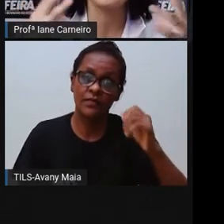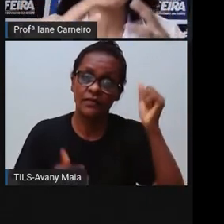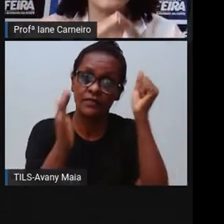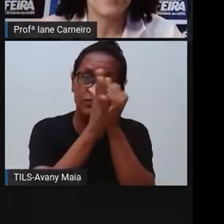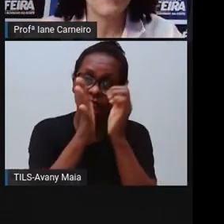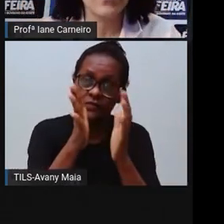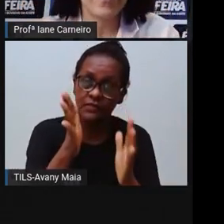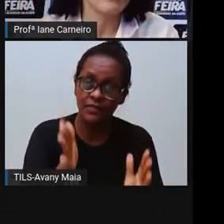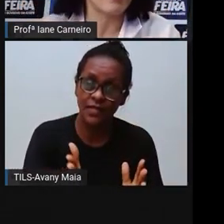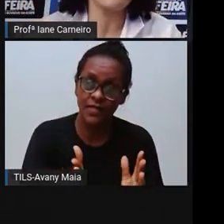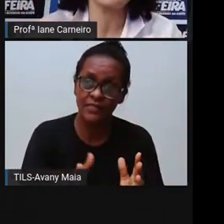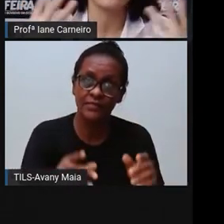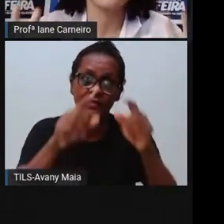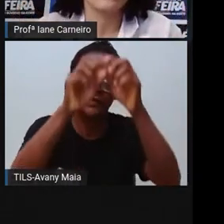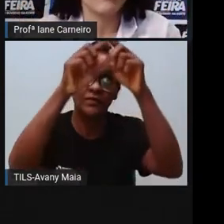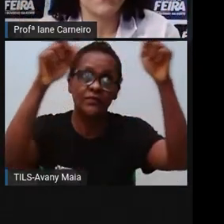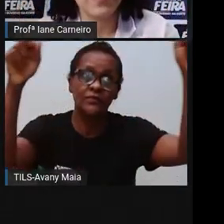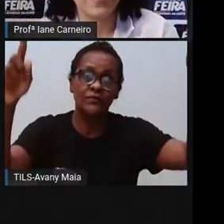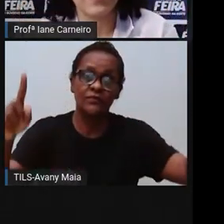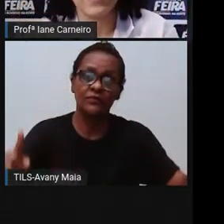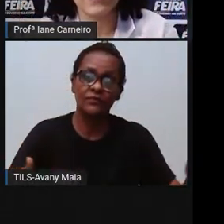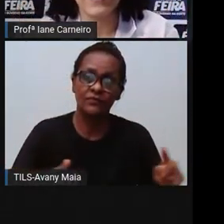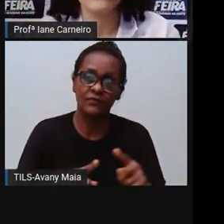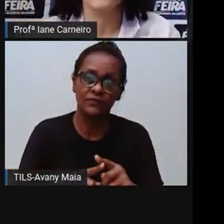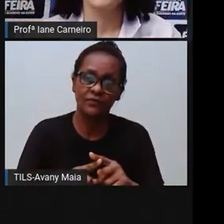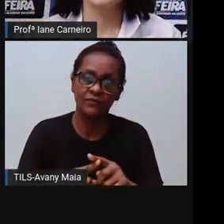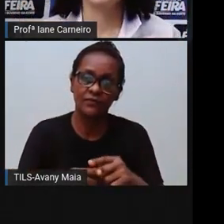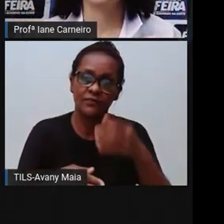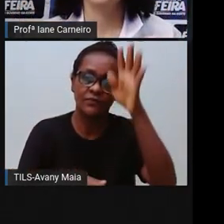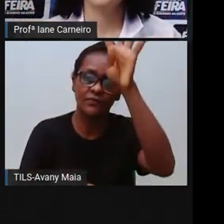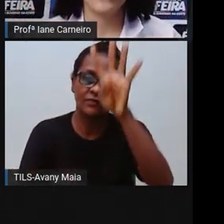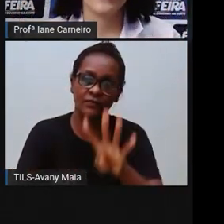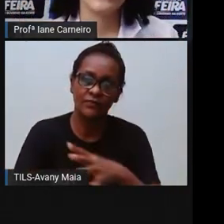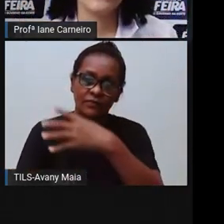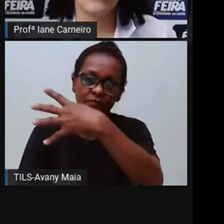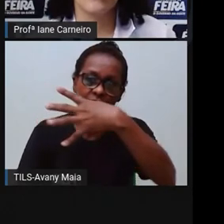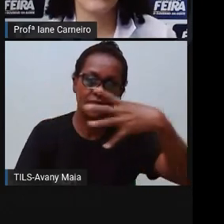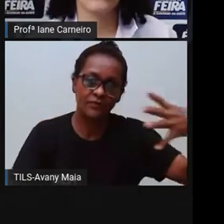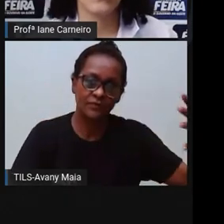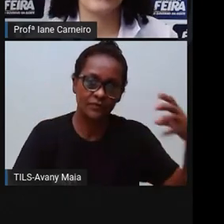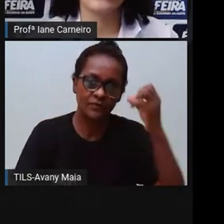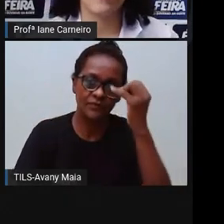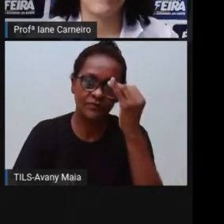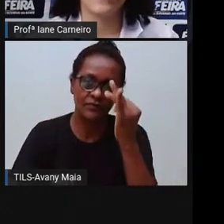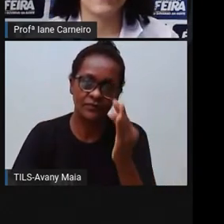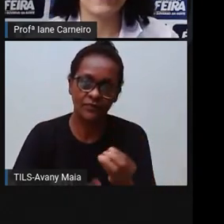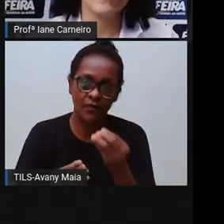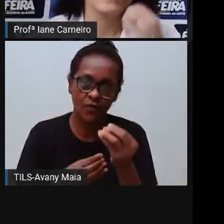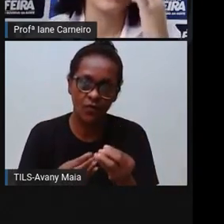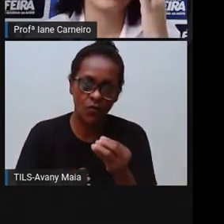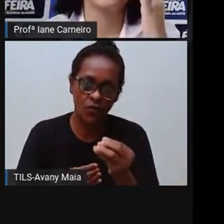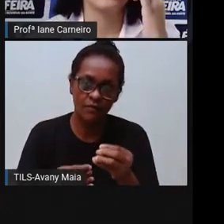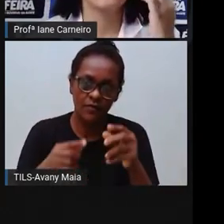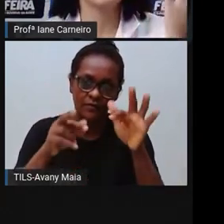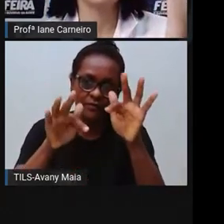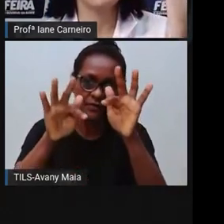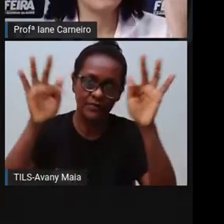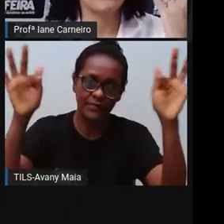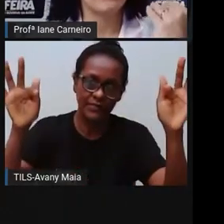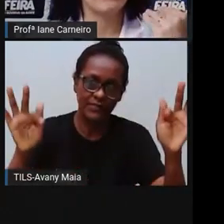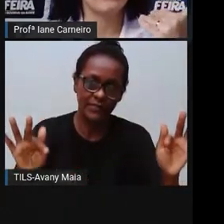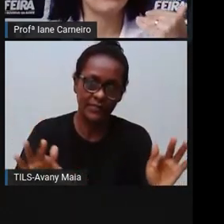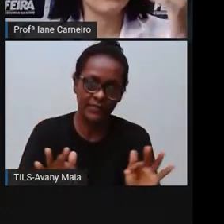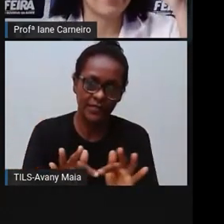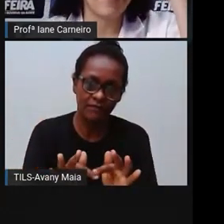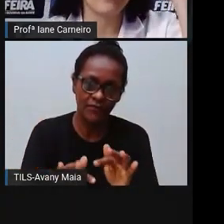né, esses hábitos saudáveis na rotina de vocês, tá certo? Então a gente vai aqui, ó, para colocar aqui uma tabelinha. Vocês viram que a gente já